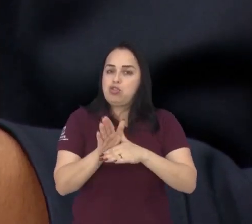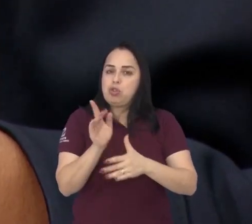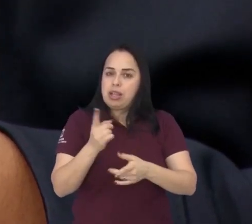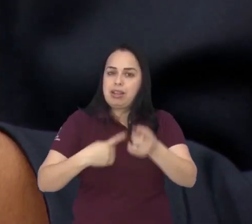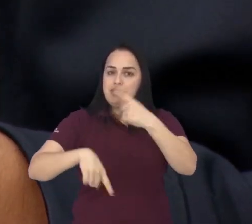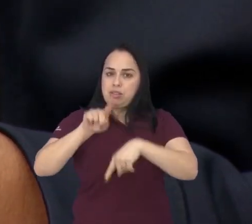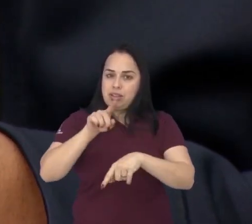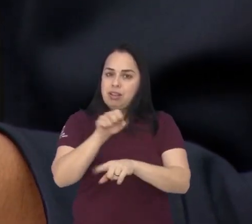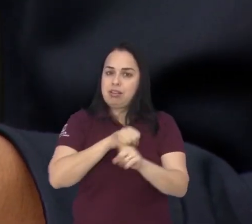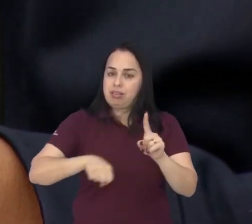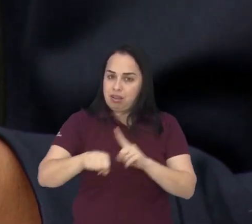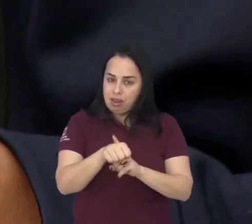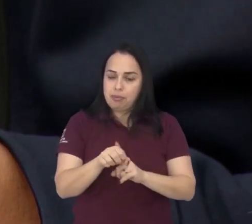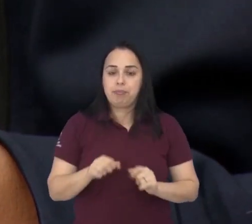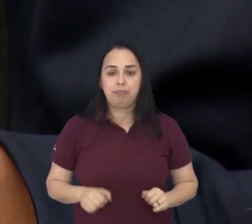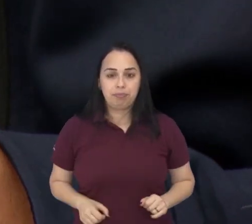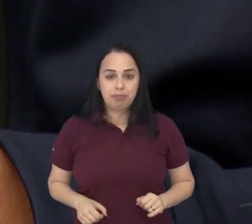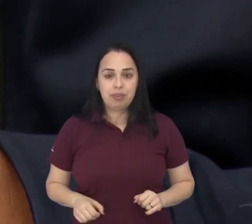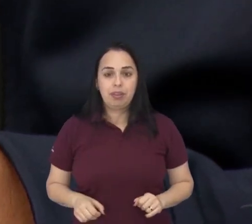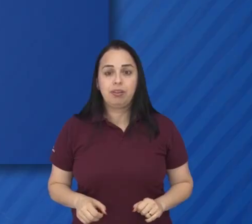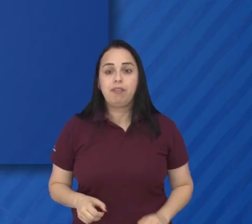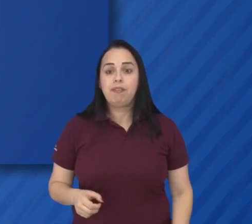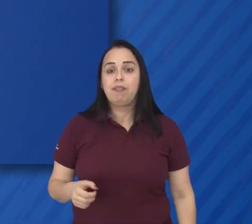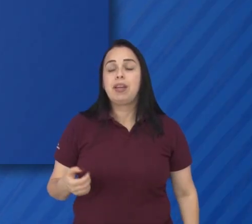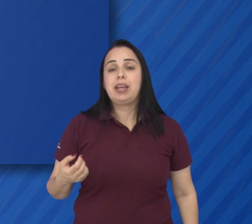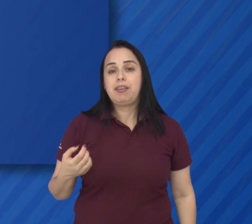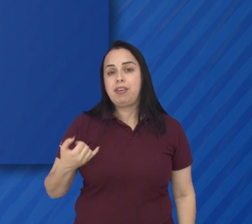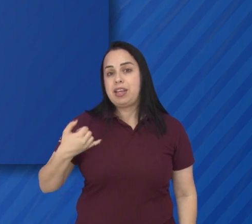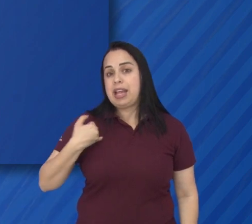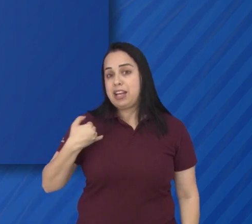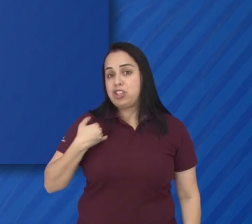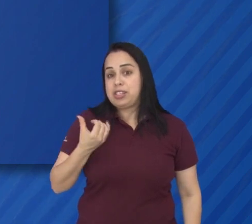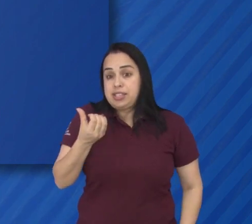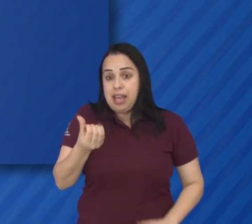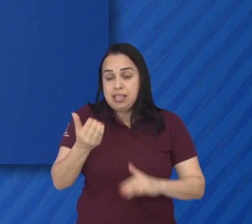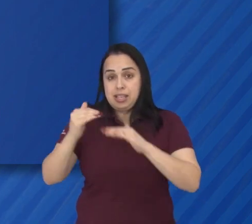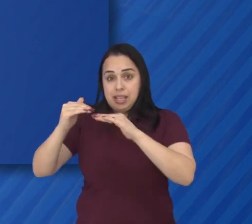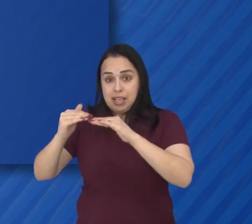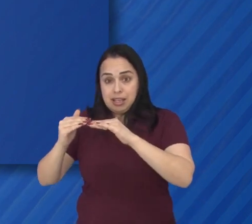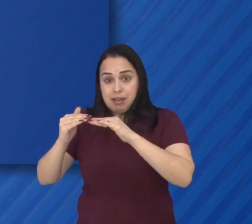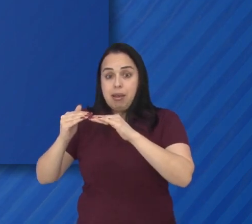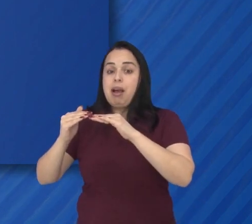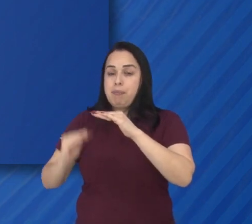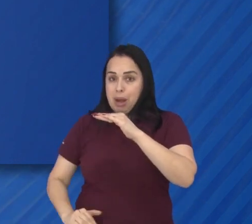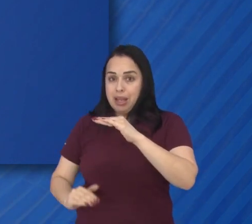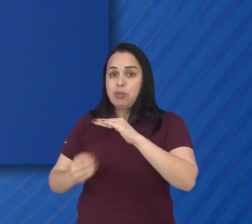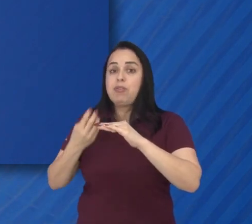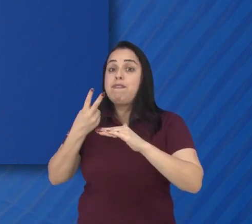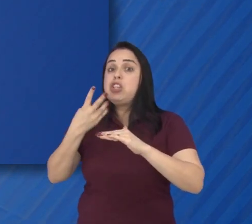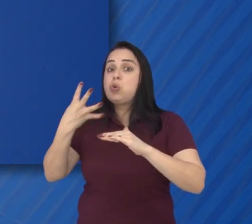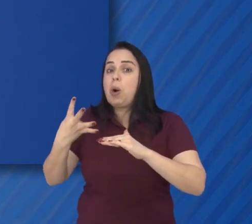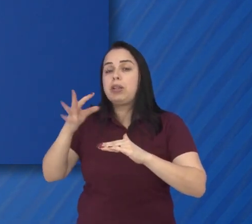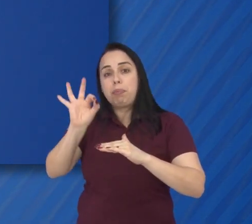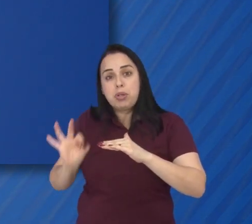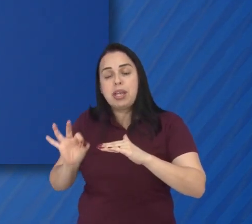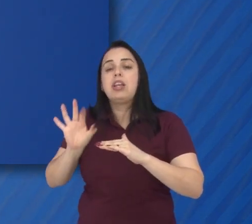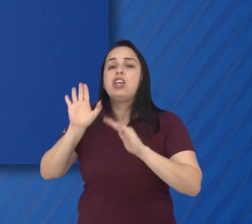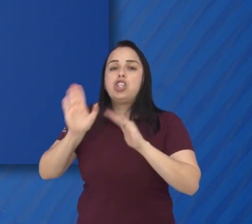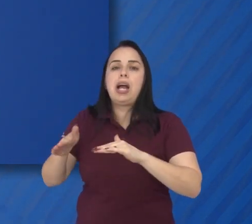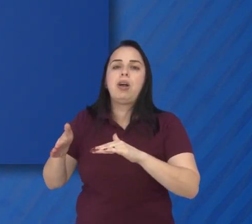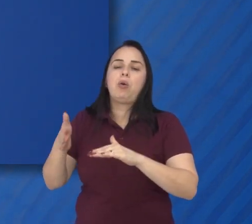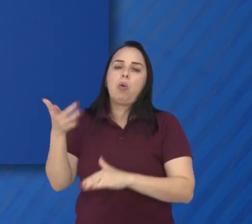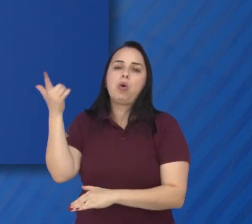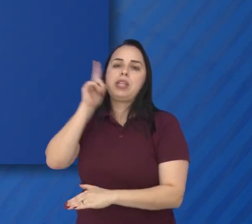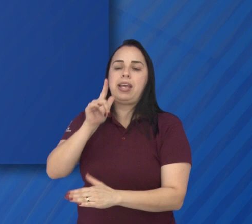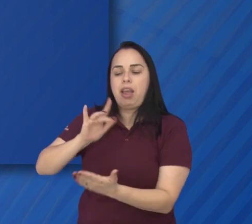o Desenvolvimento da Sociedade da Informação, 24% das crianças com até 6 anos de idade